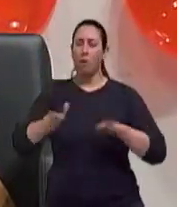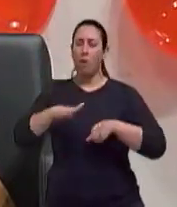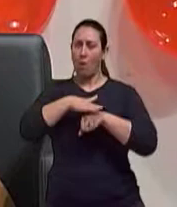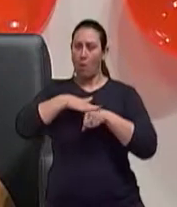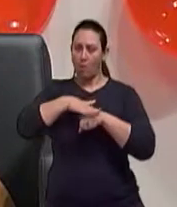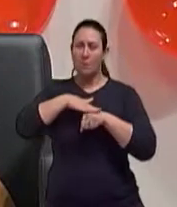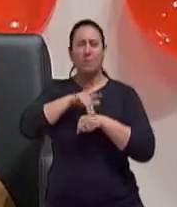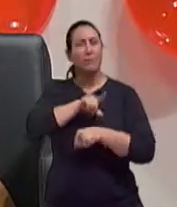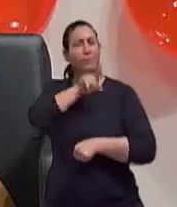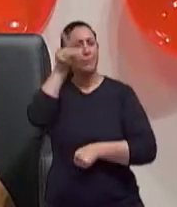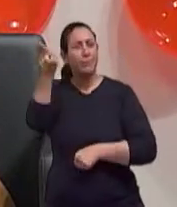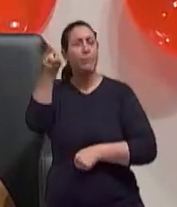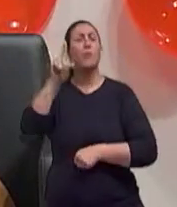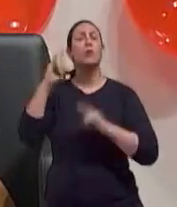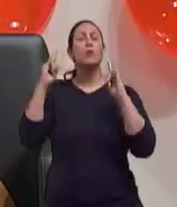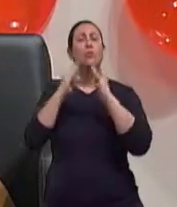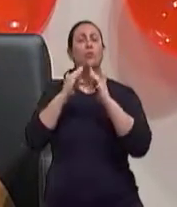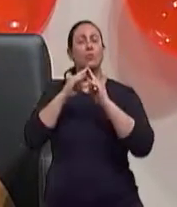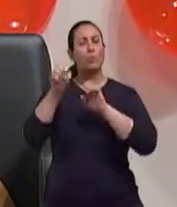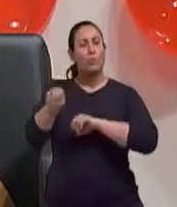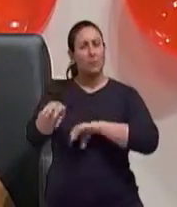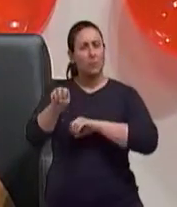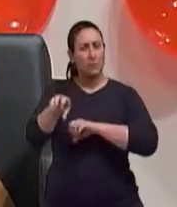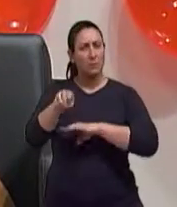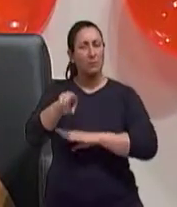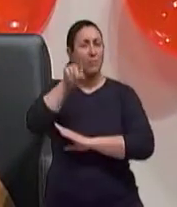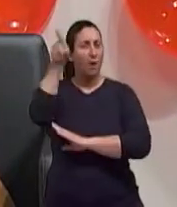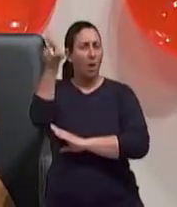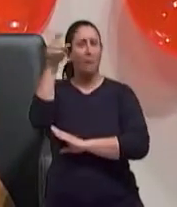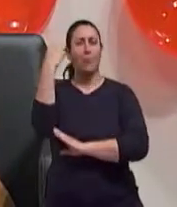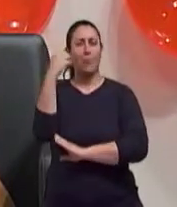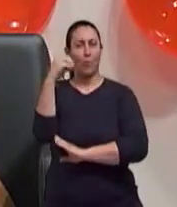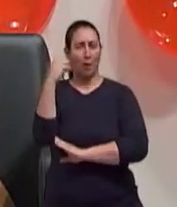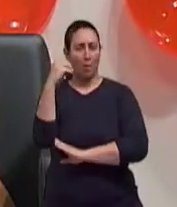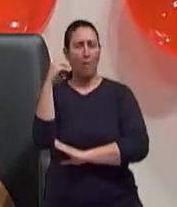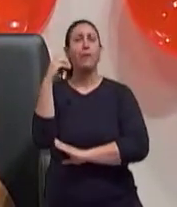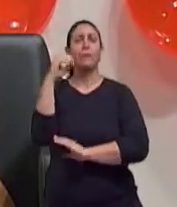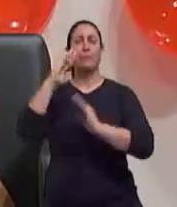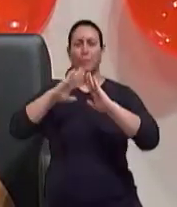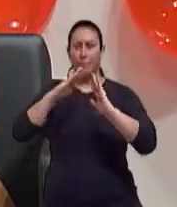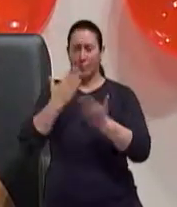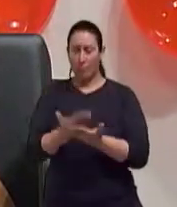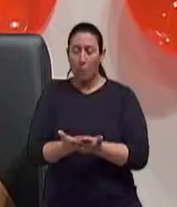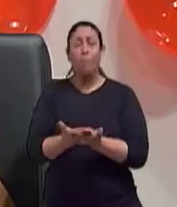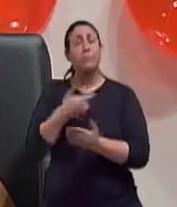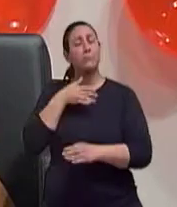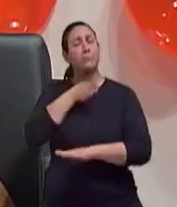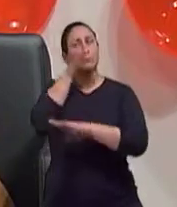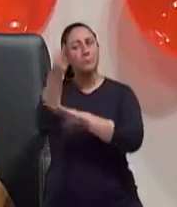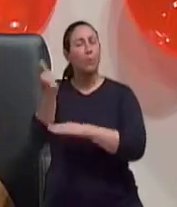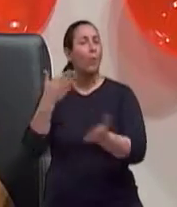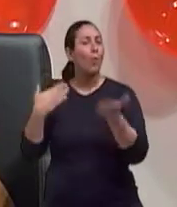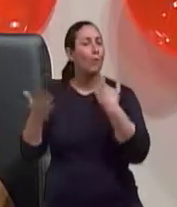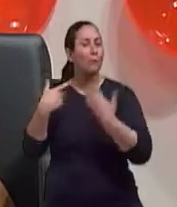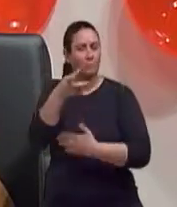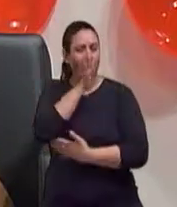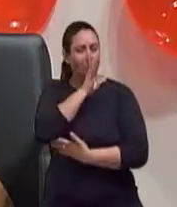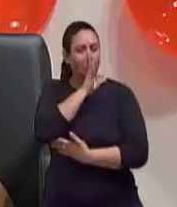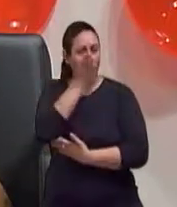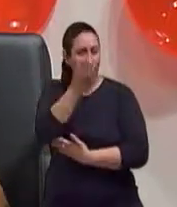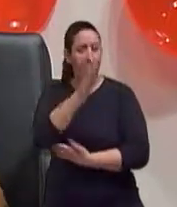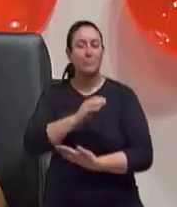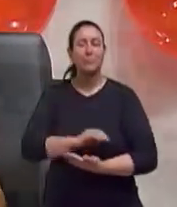alunos do Instituto de Educação General Flores da Cunha Porto Alegre e foi um bate-papo e tanto vamos